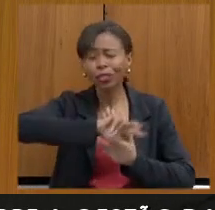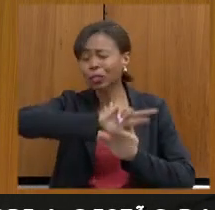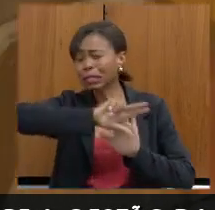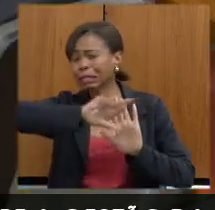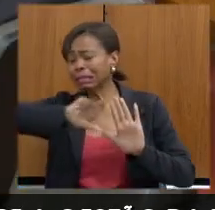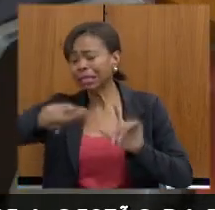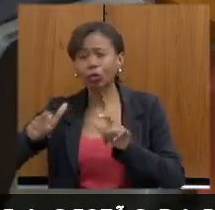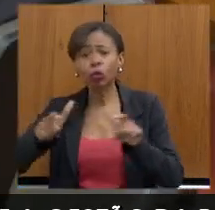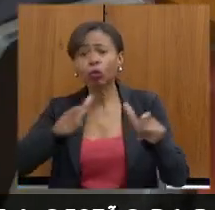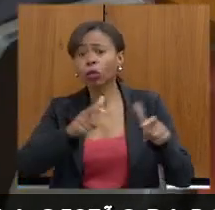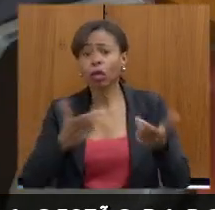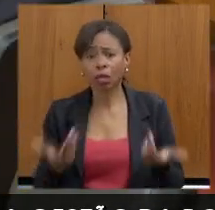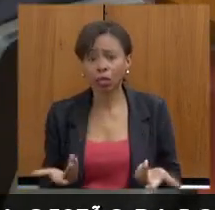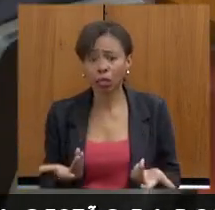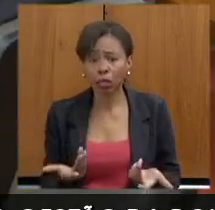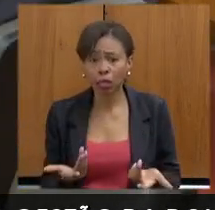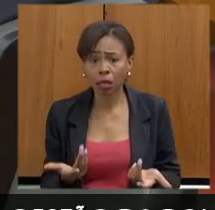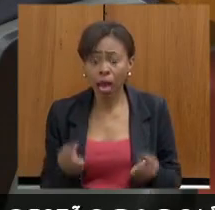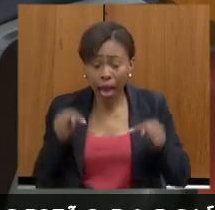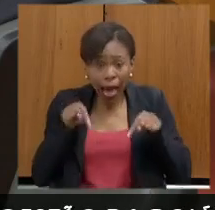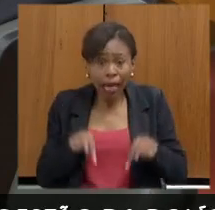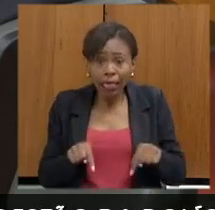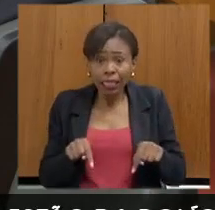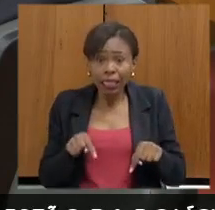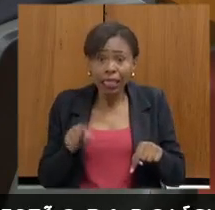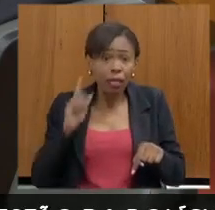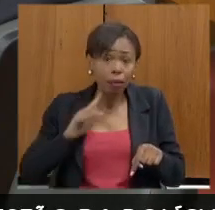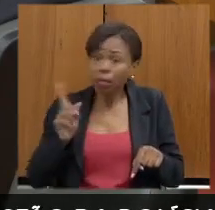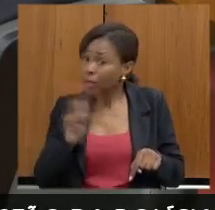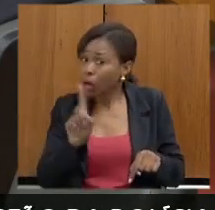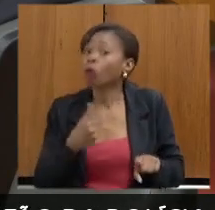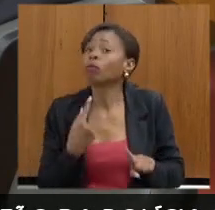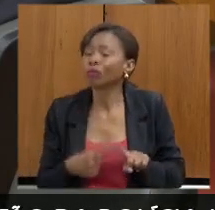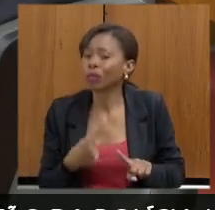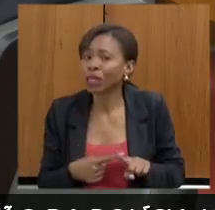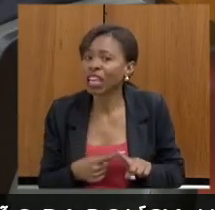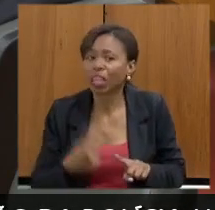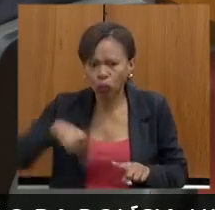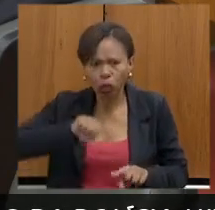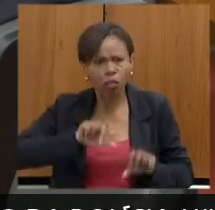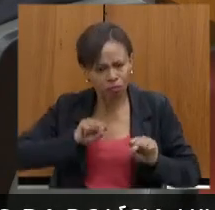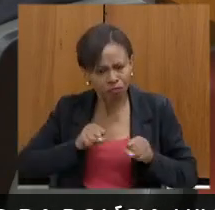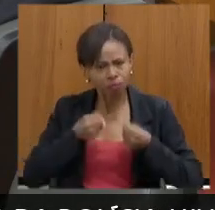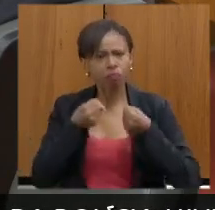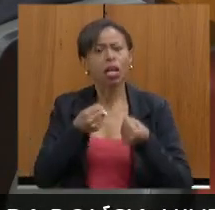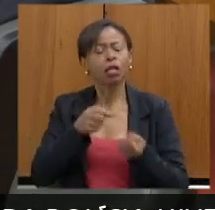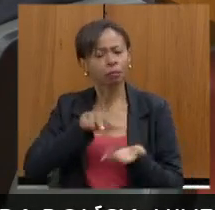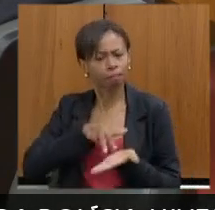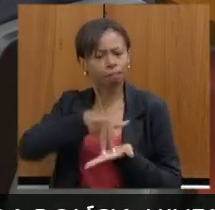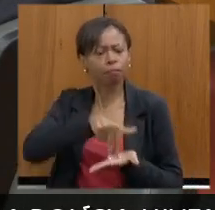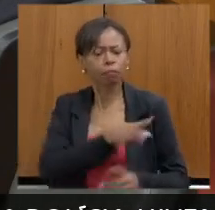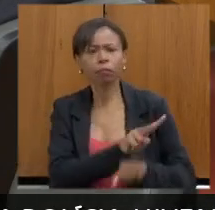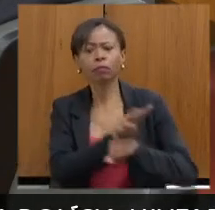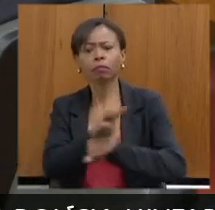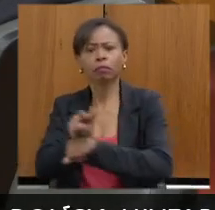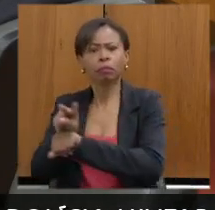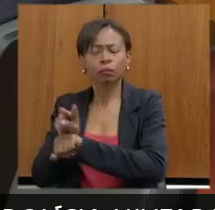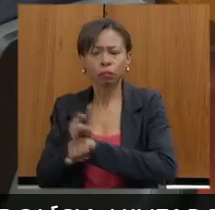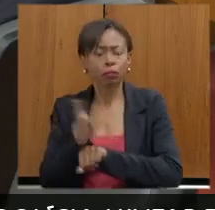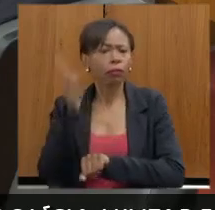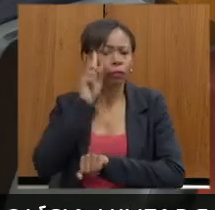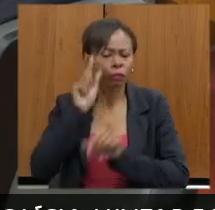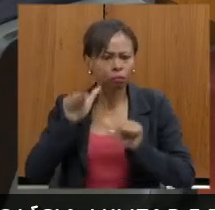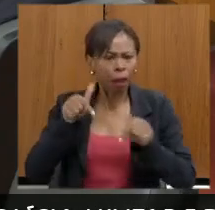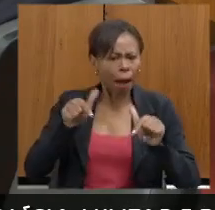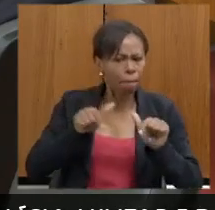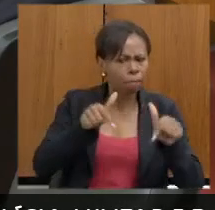por que que não está acontecendo aqui por causa da nossa postura da nossa inquietação a presença da nossa sensibilidade de dia